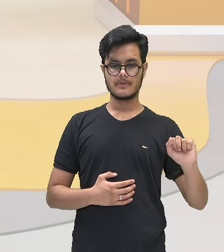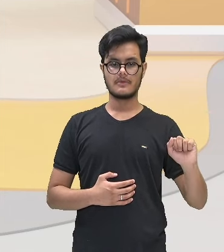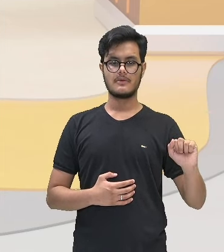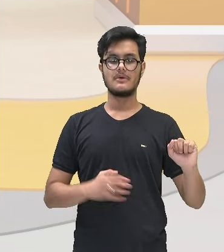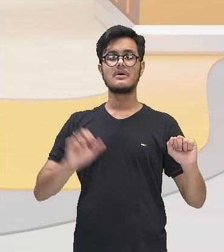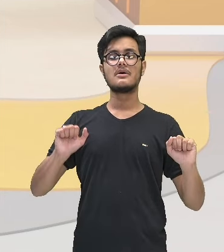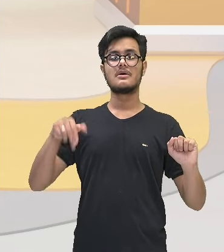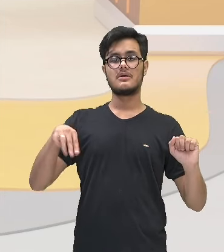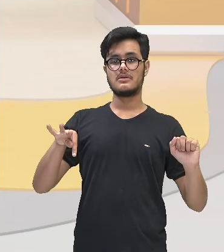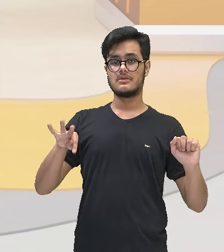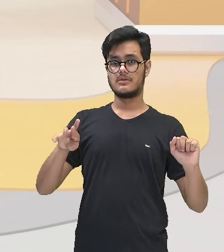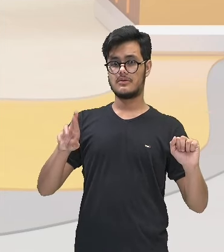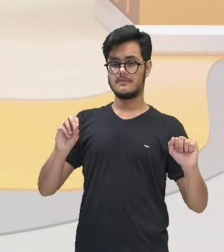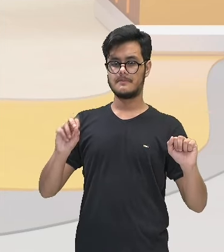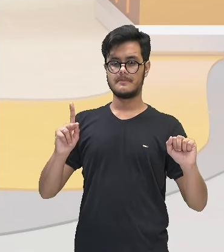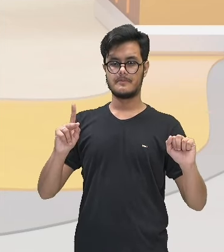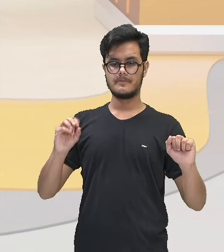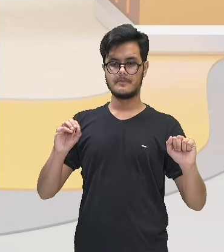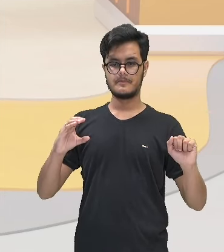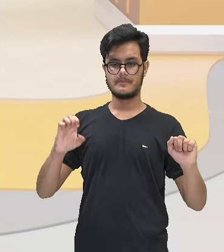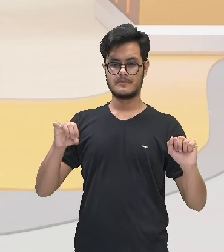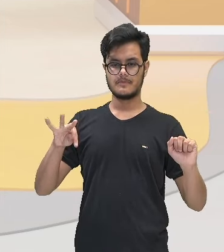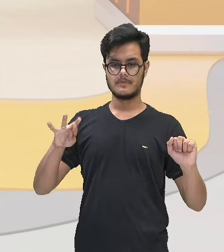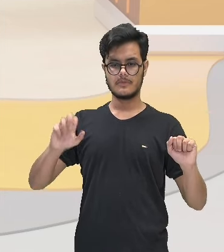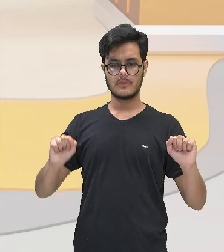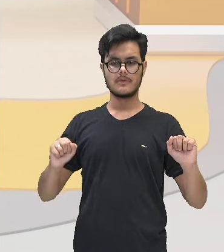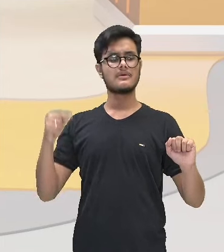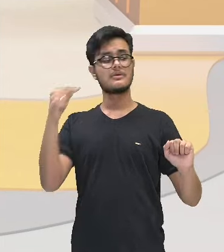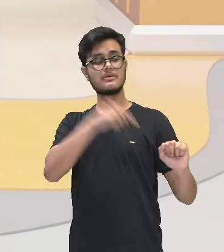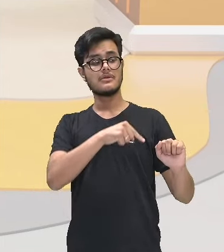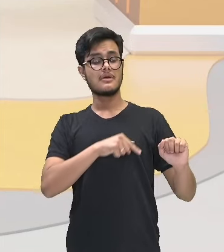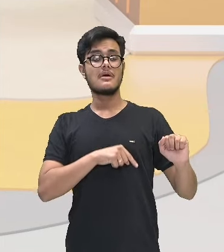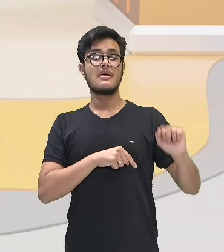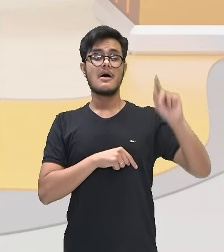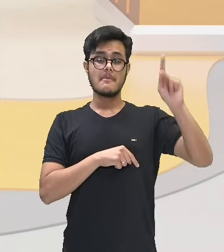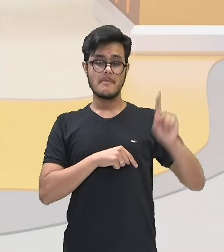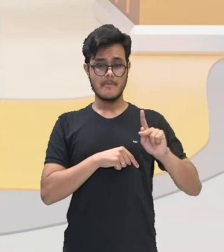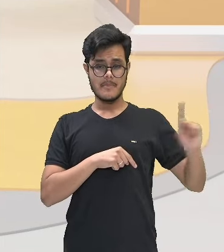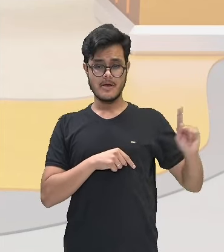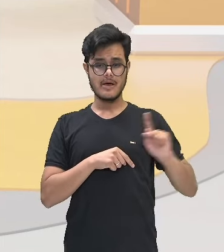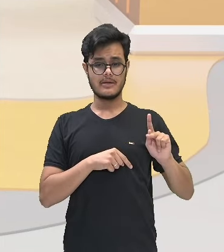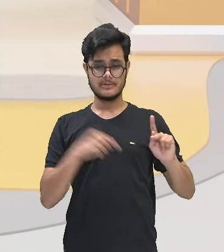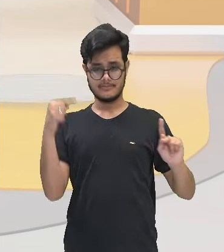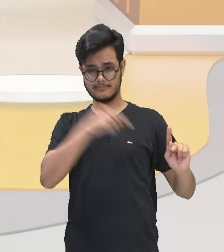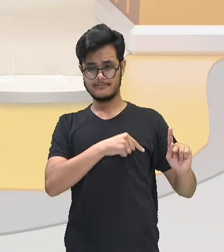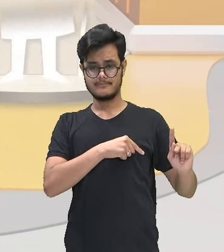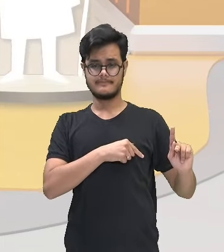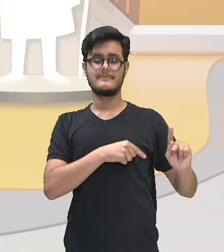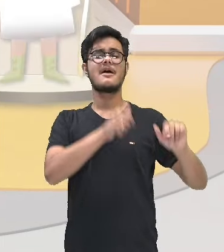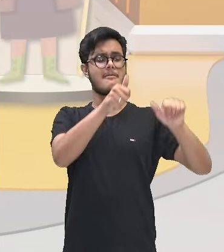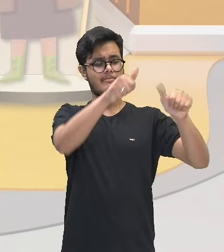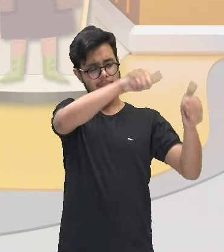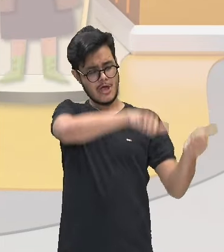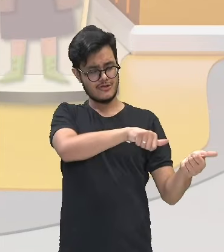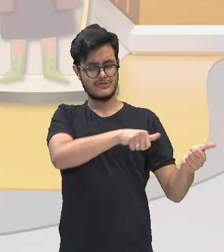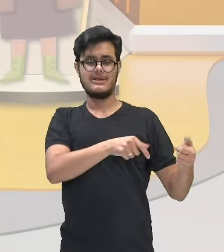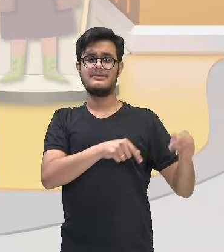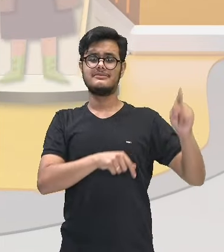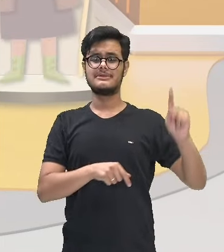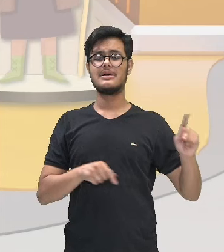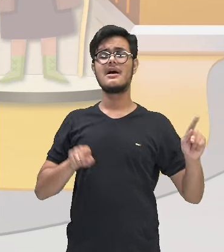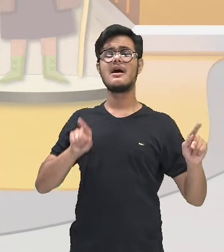aqui, com o teocentrismo, né, eu trouxe o Padre Joseph, ele foi batizado hoje, tá, gente? Padre Joseph. E